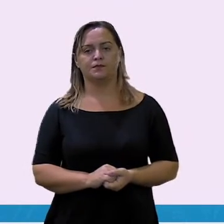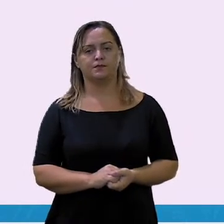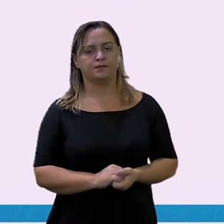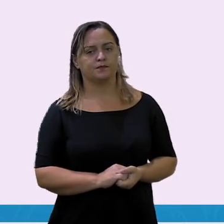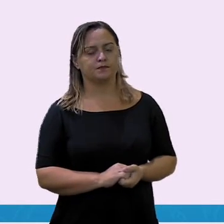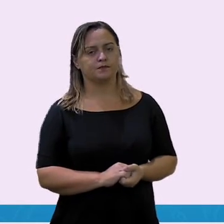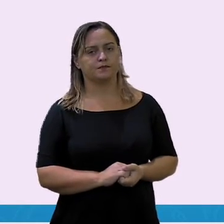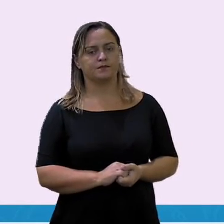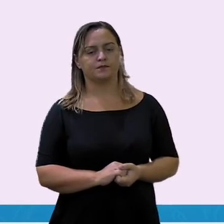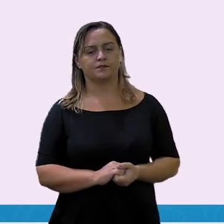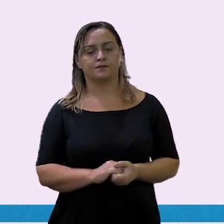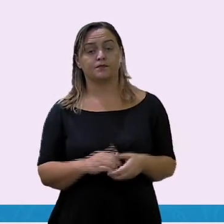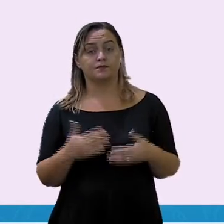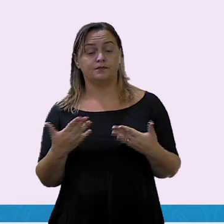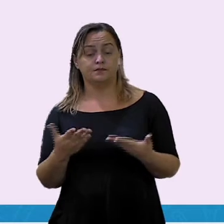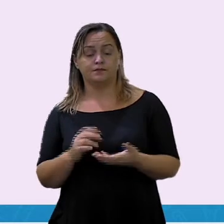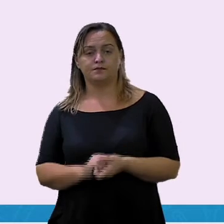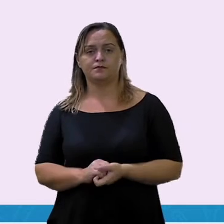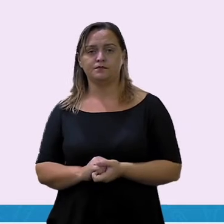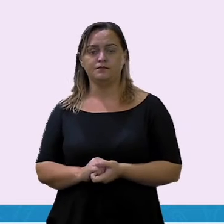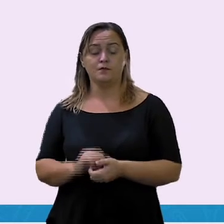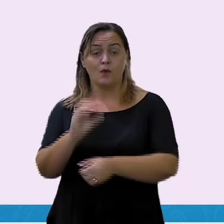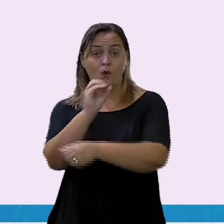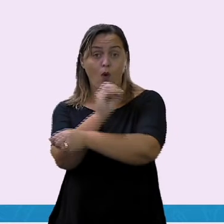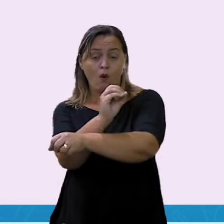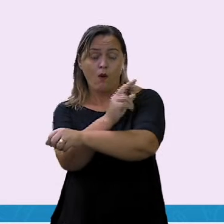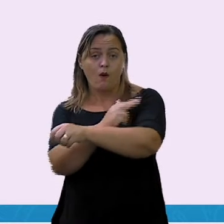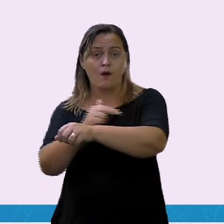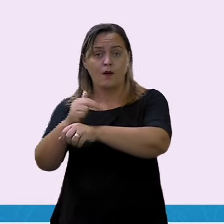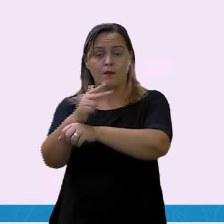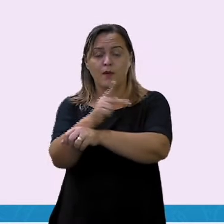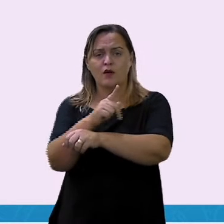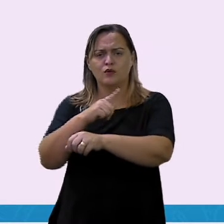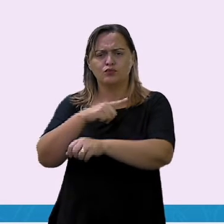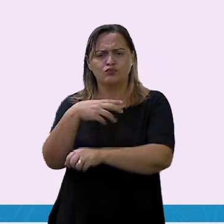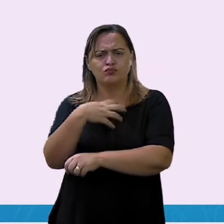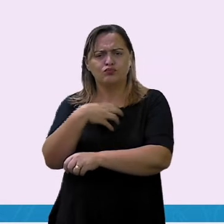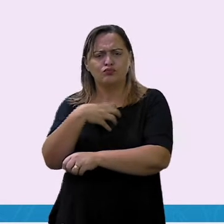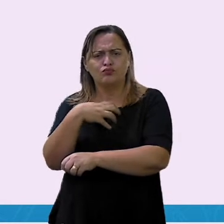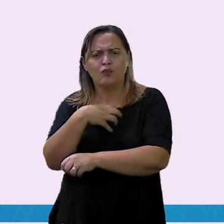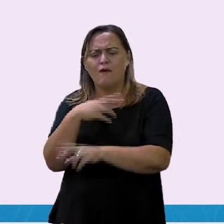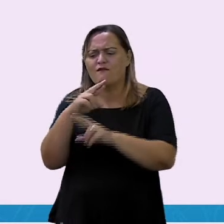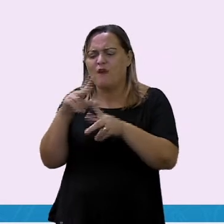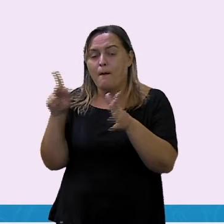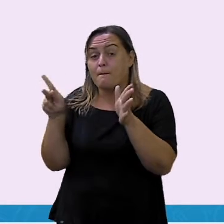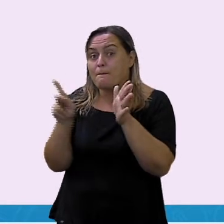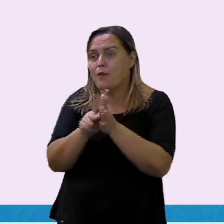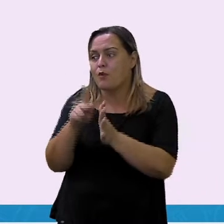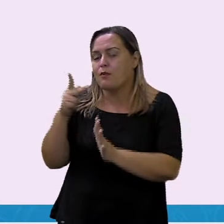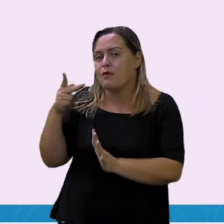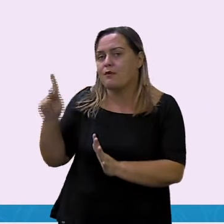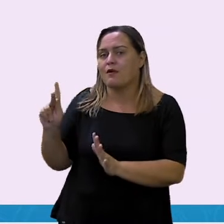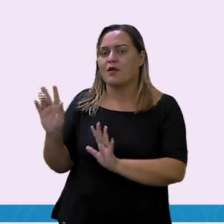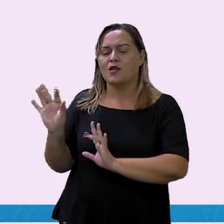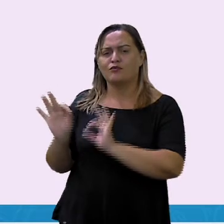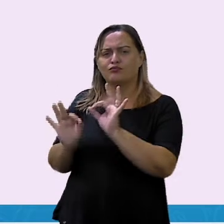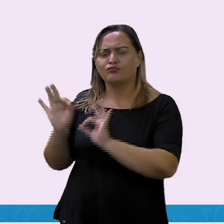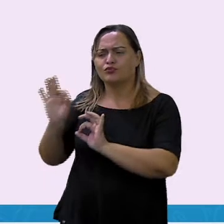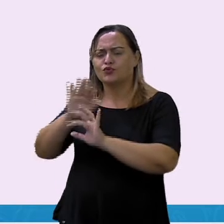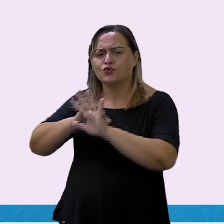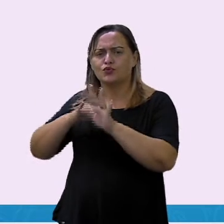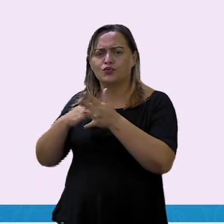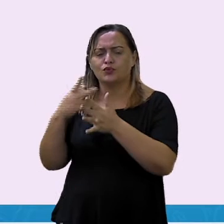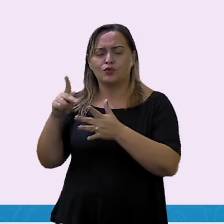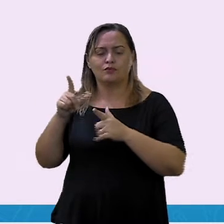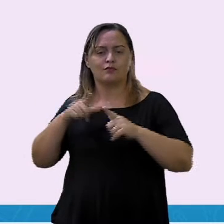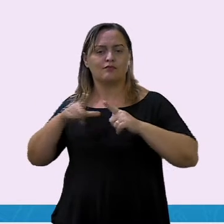Niemeyer tinha um estilo muito peculiar de elaborar os seus projetos. E uma de suas grandes marcas é o uso de concreto